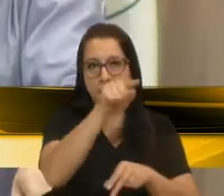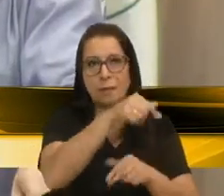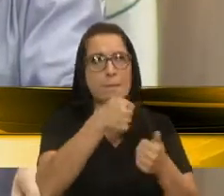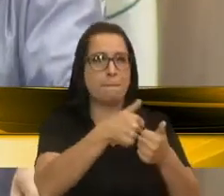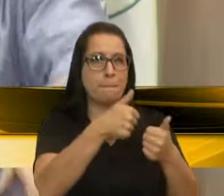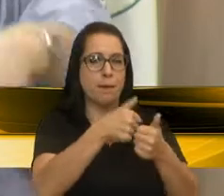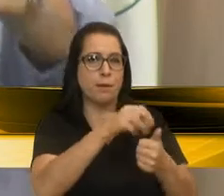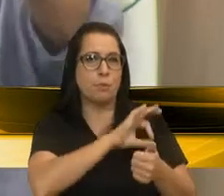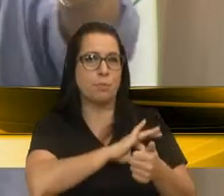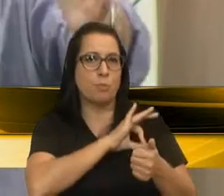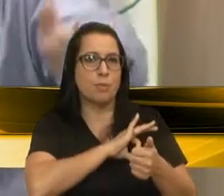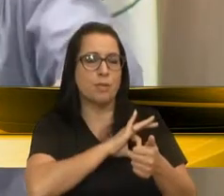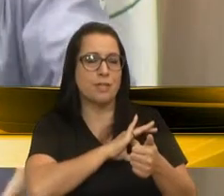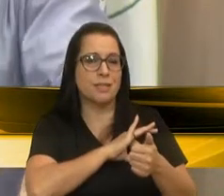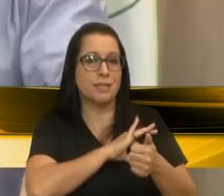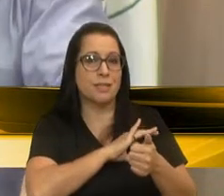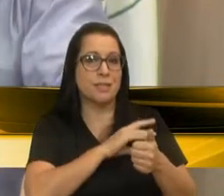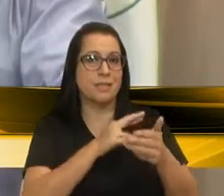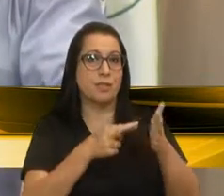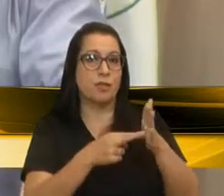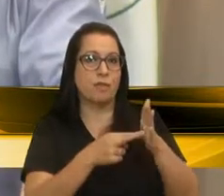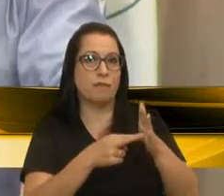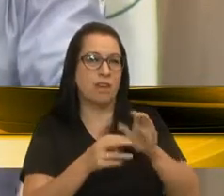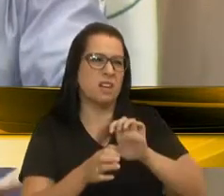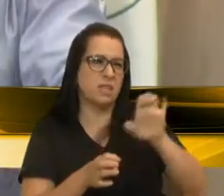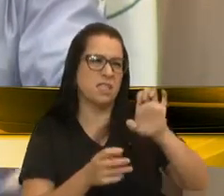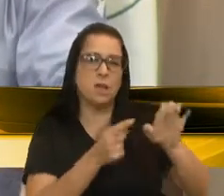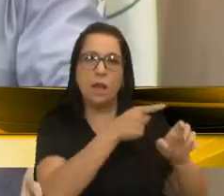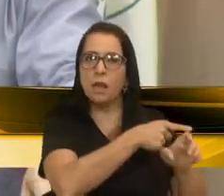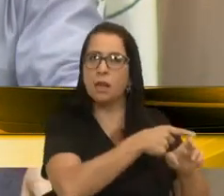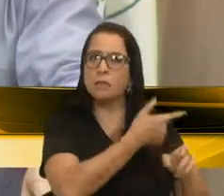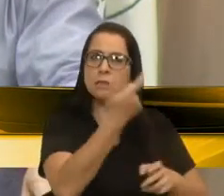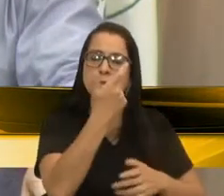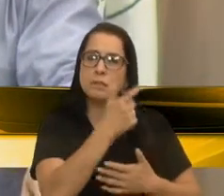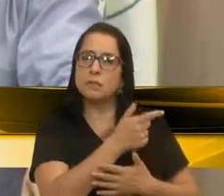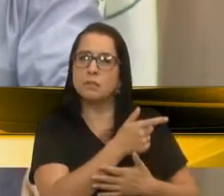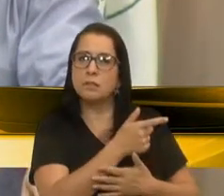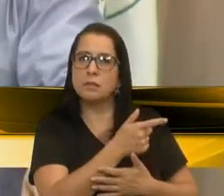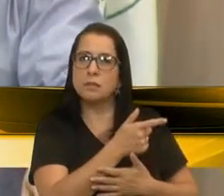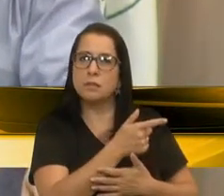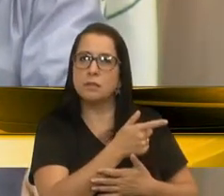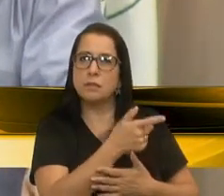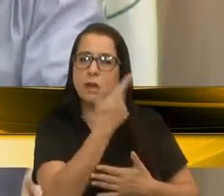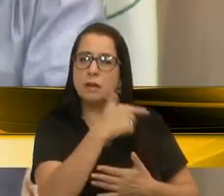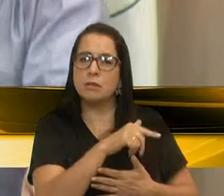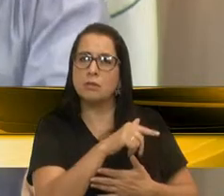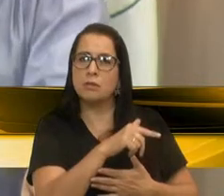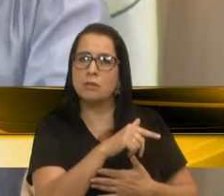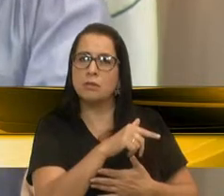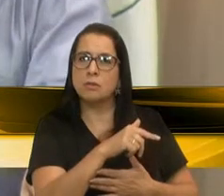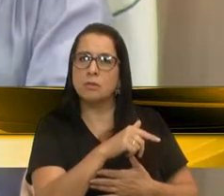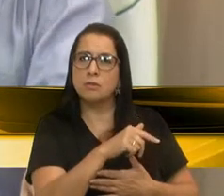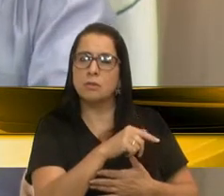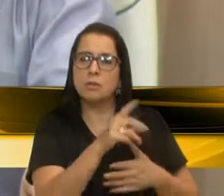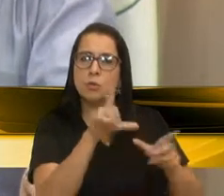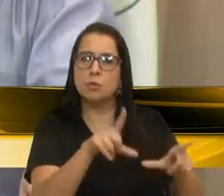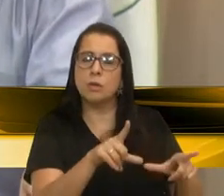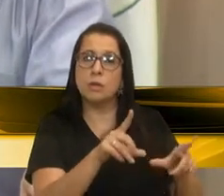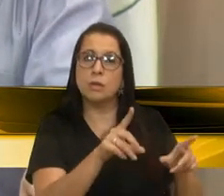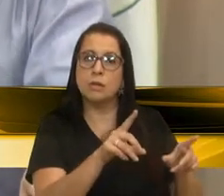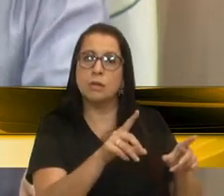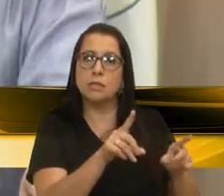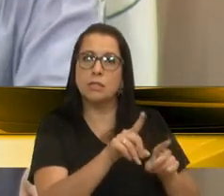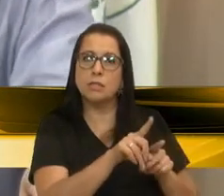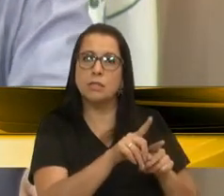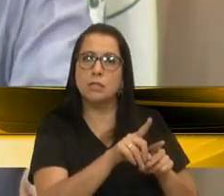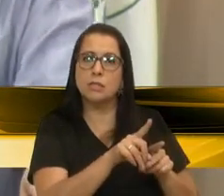direção à Polícia Rodoviária à esquerda, que era de uma das agências aí de veículos que tinha ali na